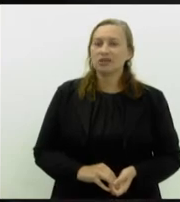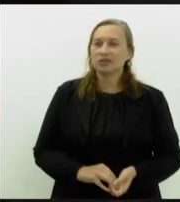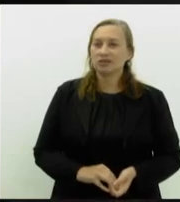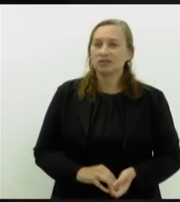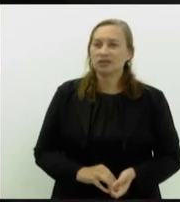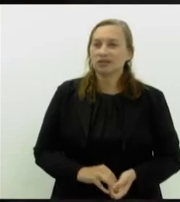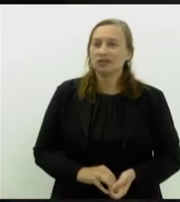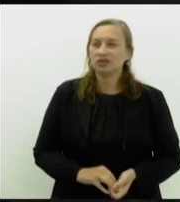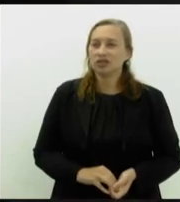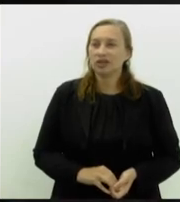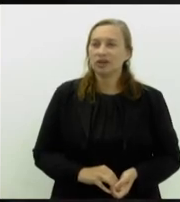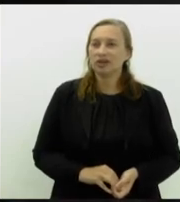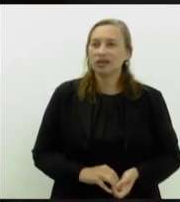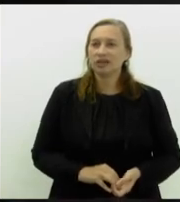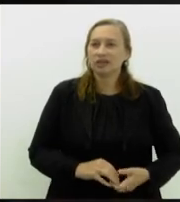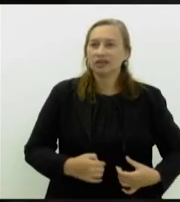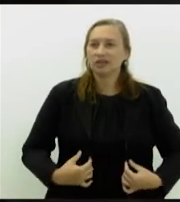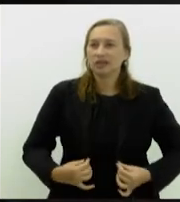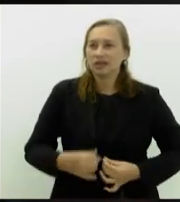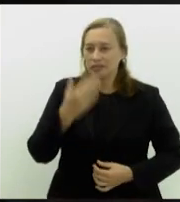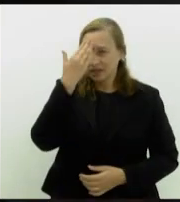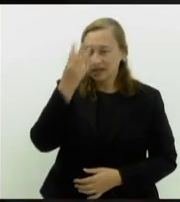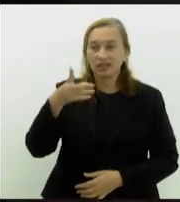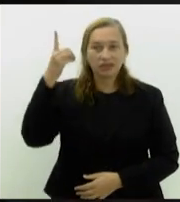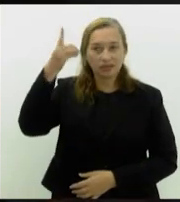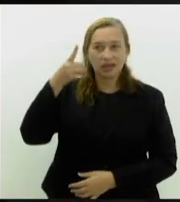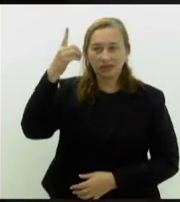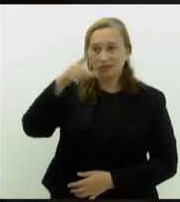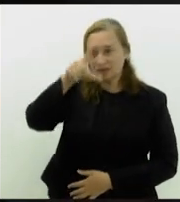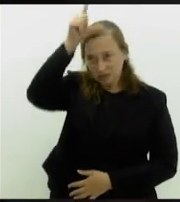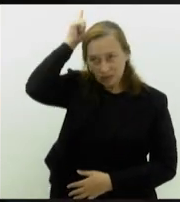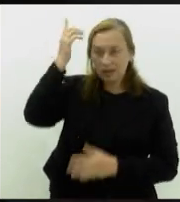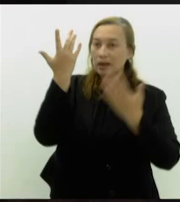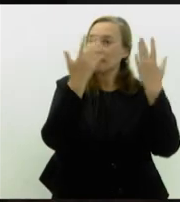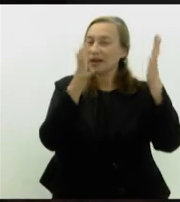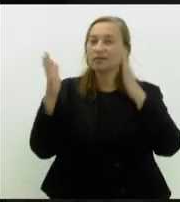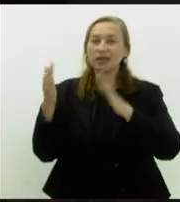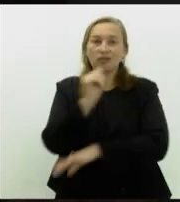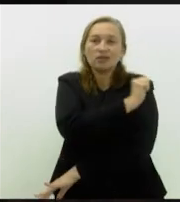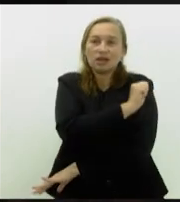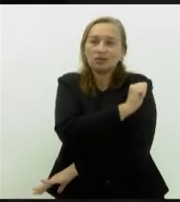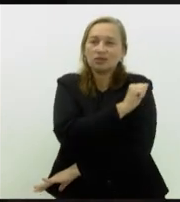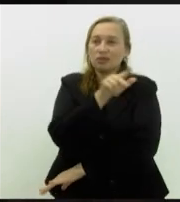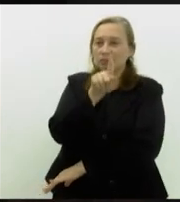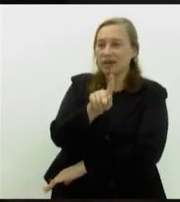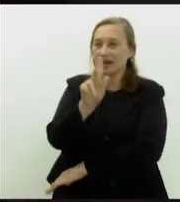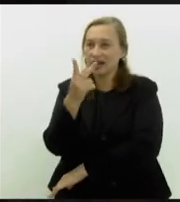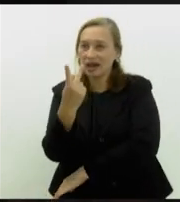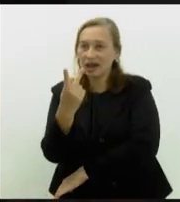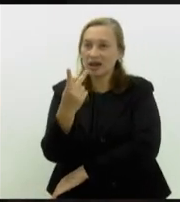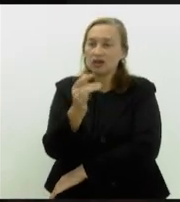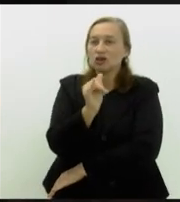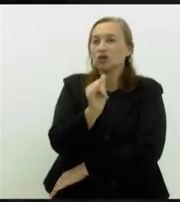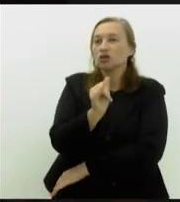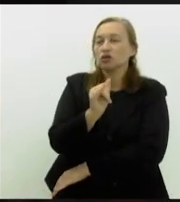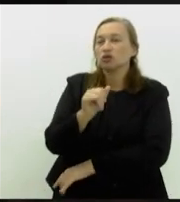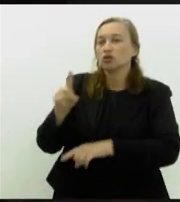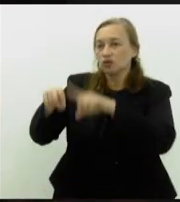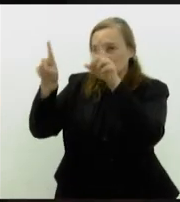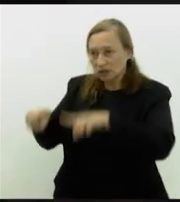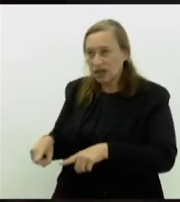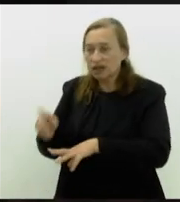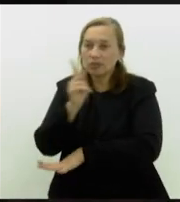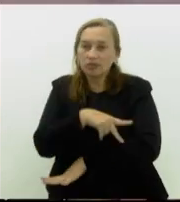Obrigado, deputado Luiz Paulo. Saudar também os estudantes do PH que aqui nos visitam, funcionários e professores também